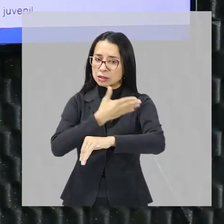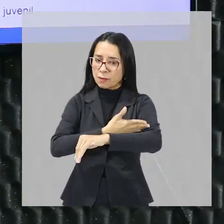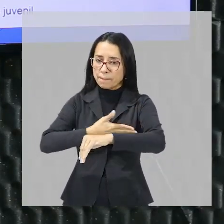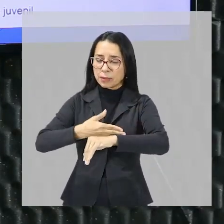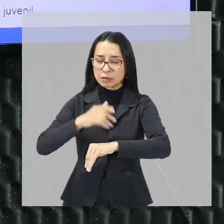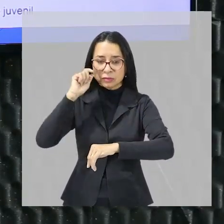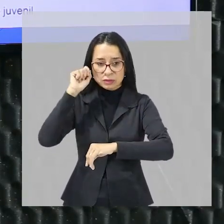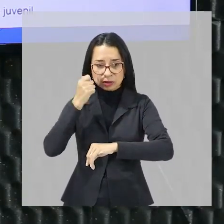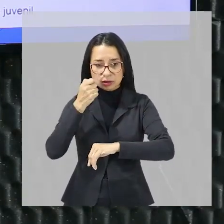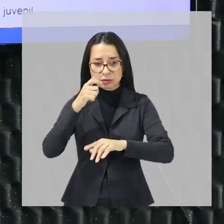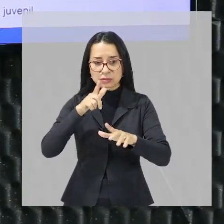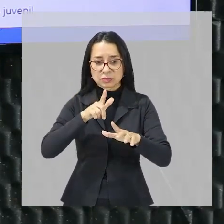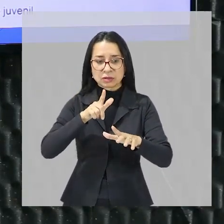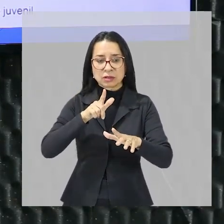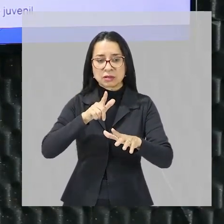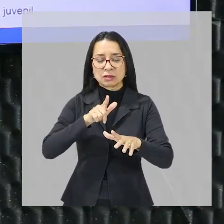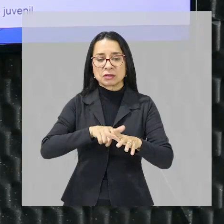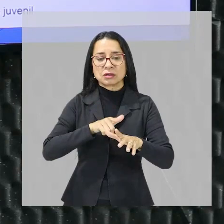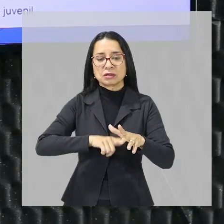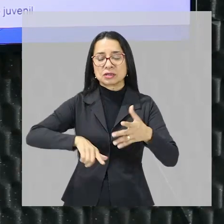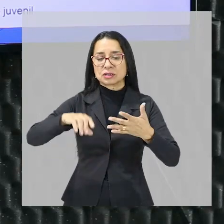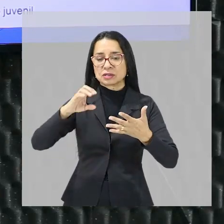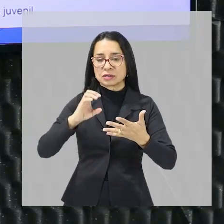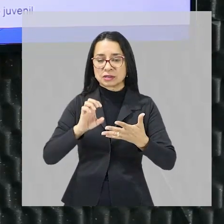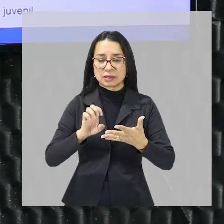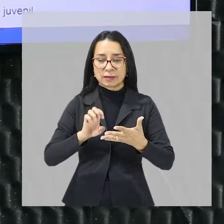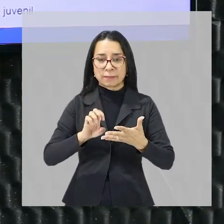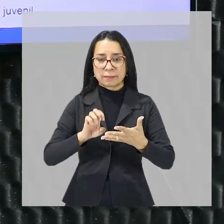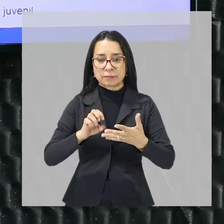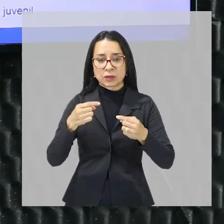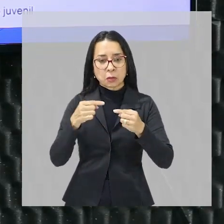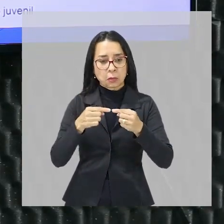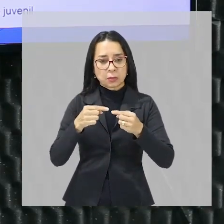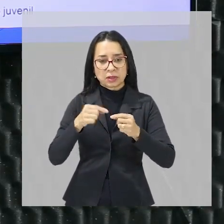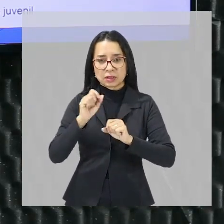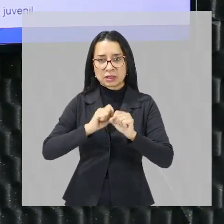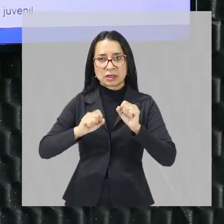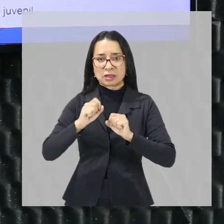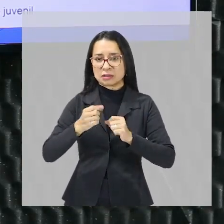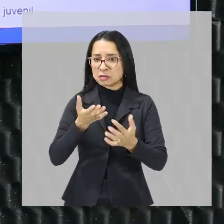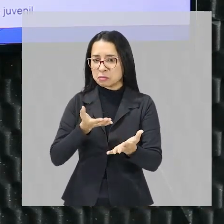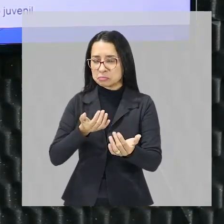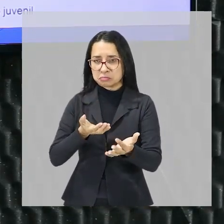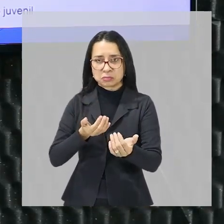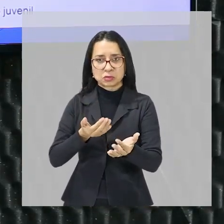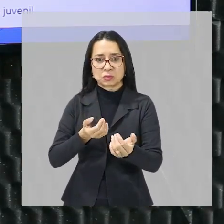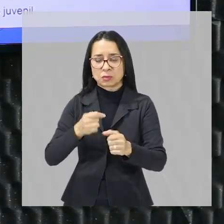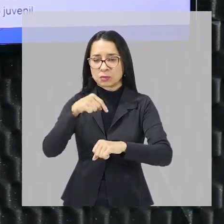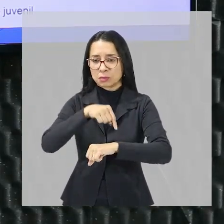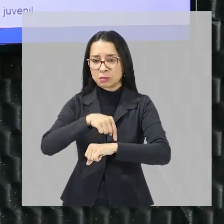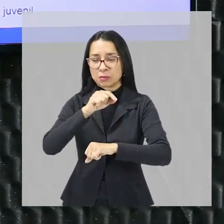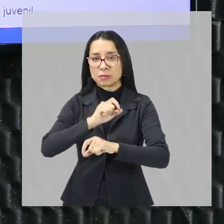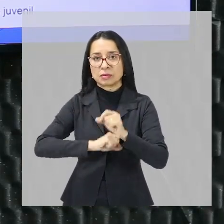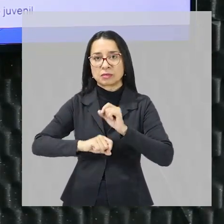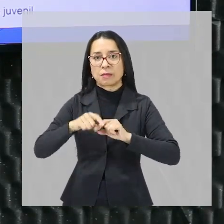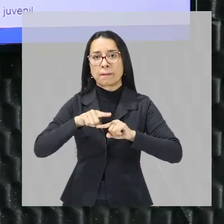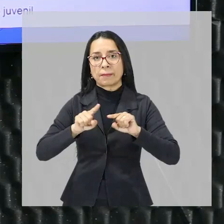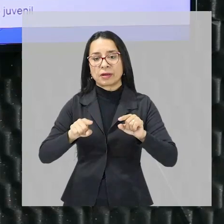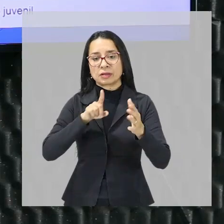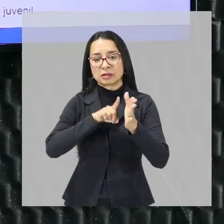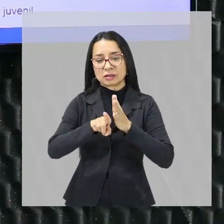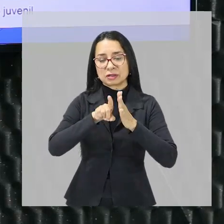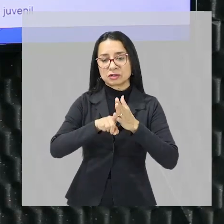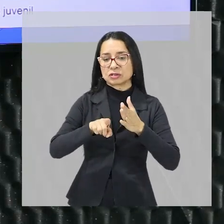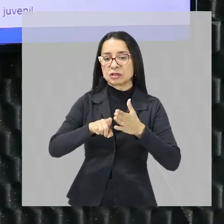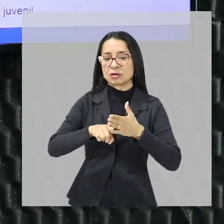E, eclosão da rebeldia no comportamento juvenil. Vamos combinar que ela não era nem mais tão jovem assim naquele momento. Mas é muito mais a questão